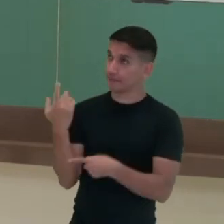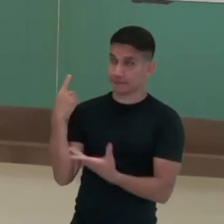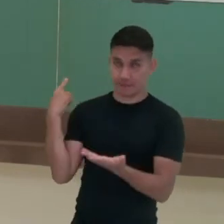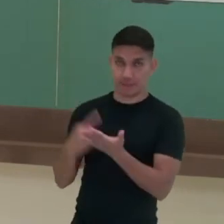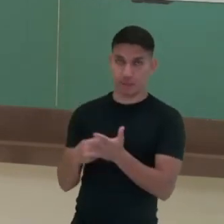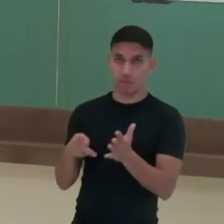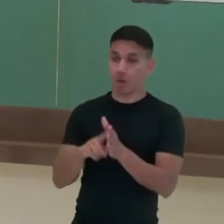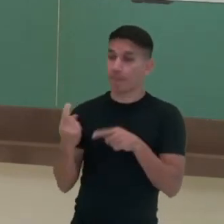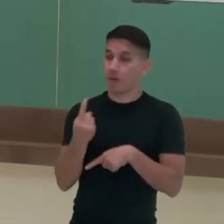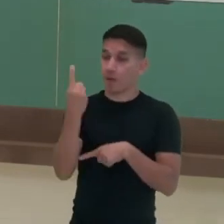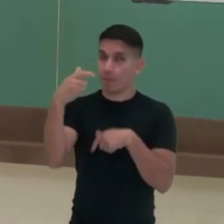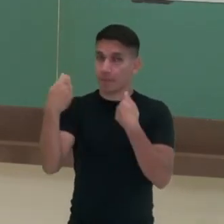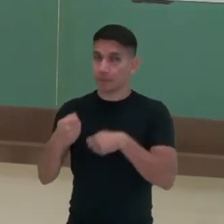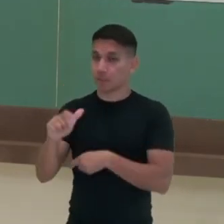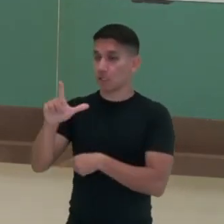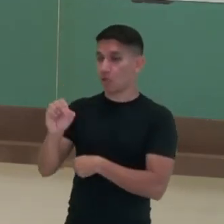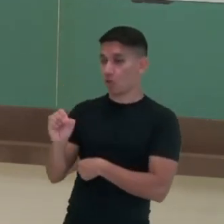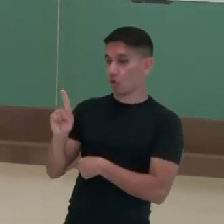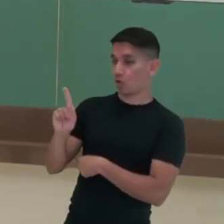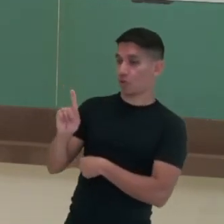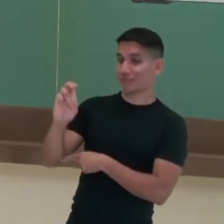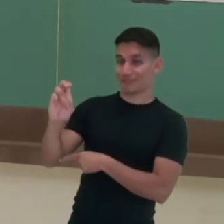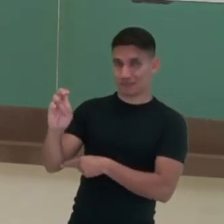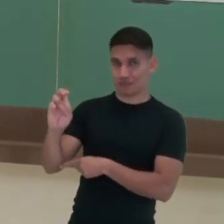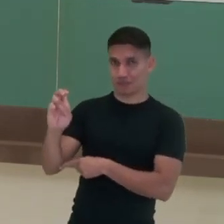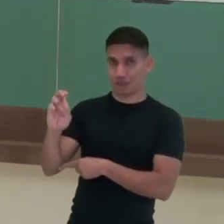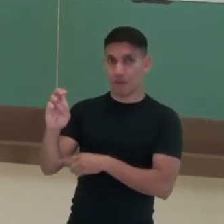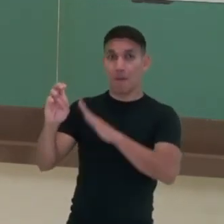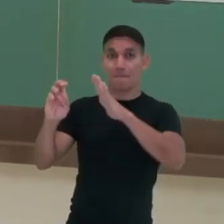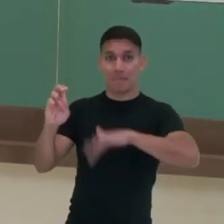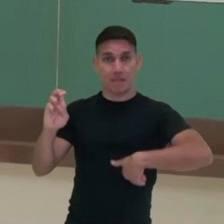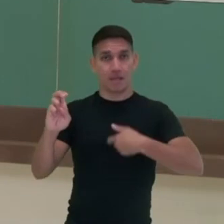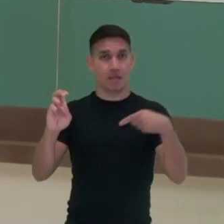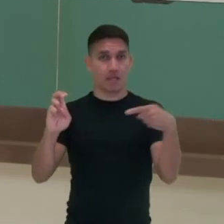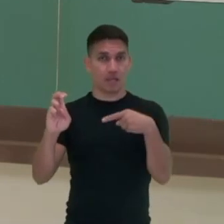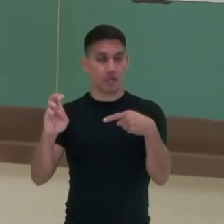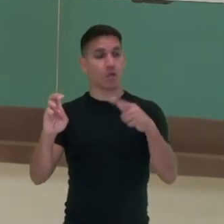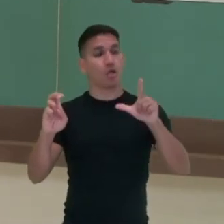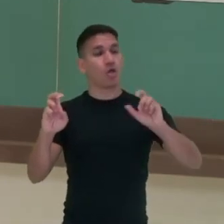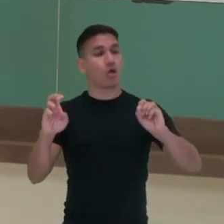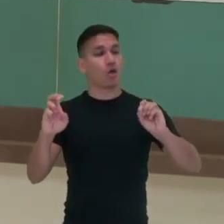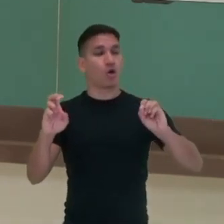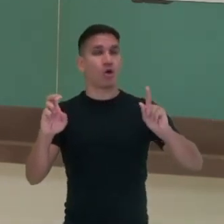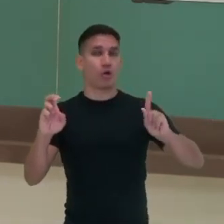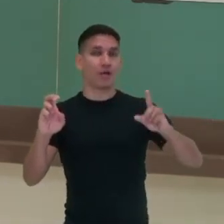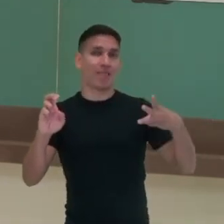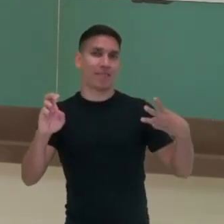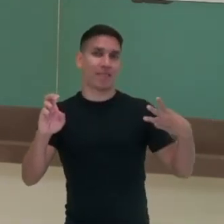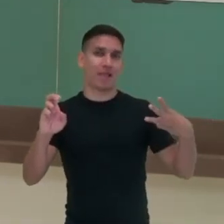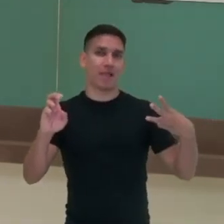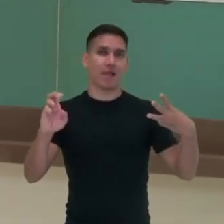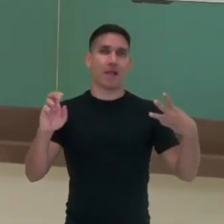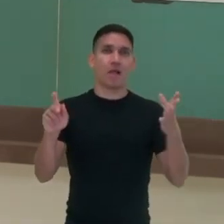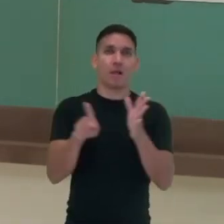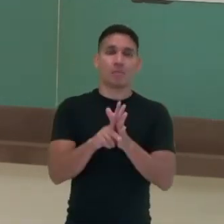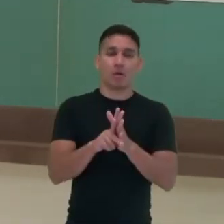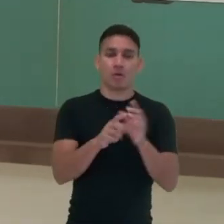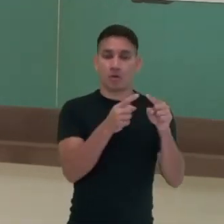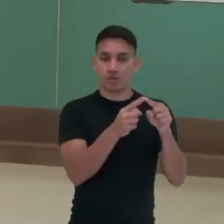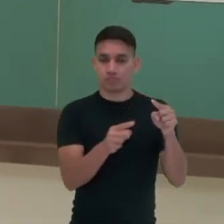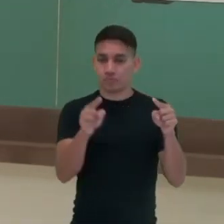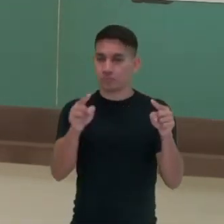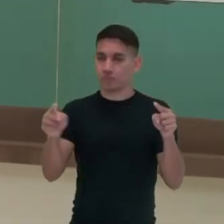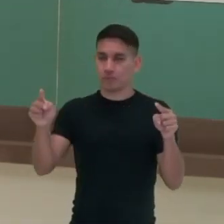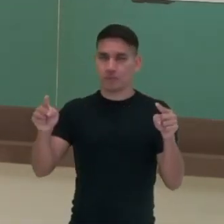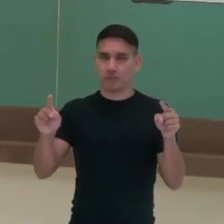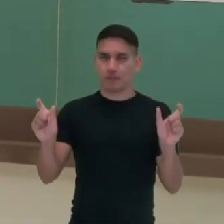a altura, nós vamos fazer logaritmo de 5 menos o logaritmo de 3, que são os dois pontos aqui